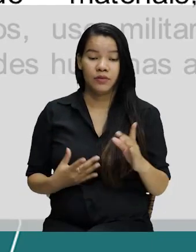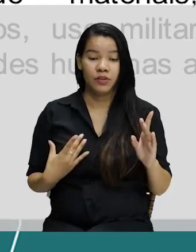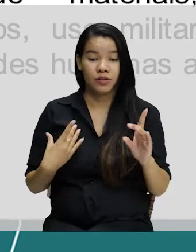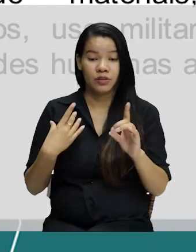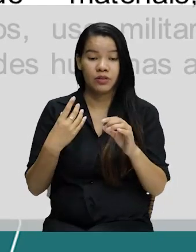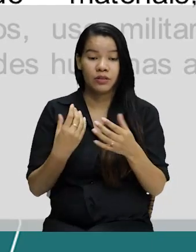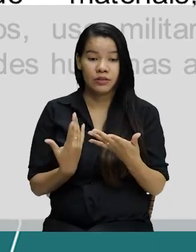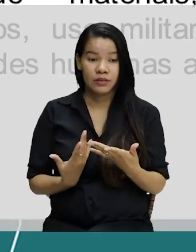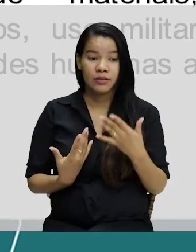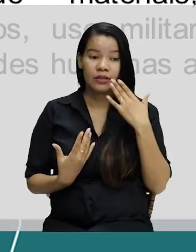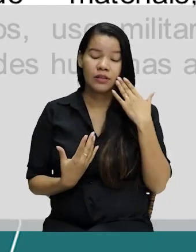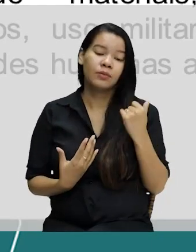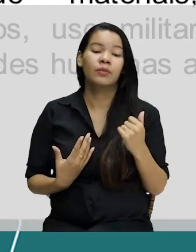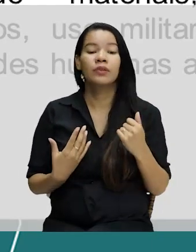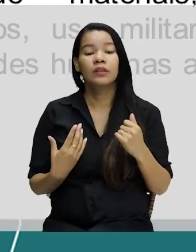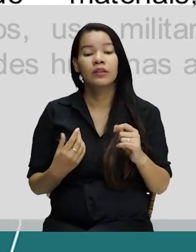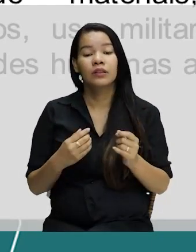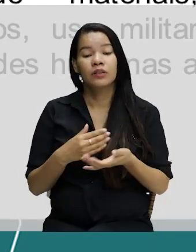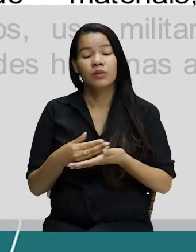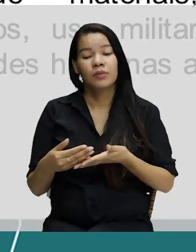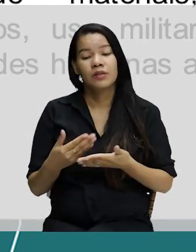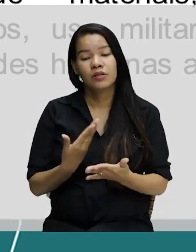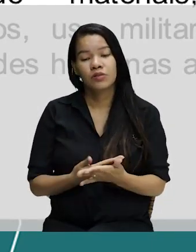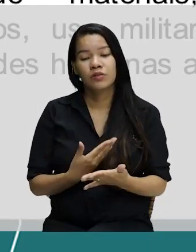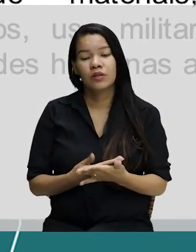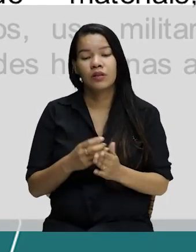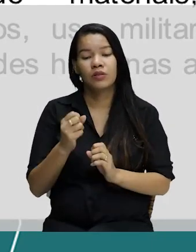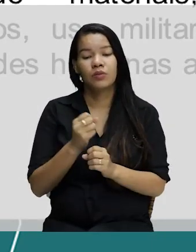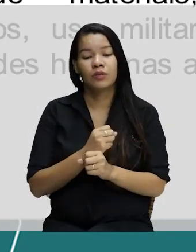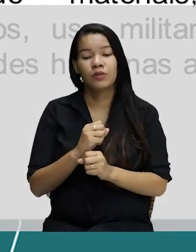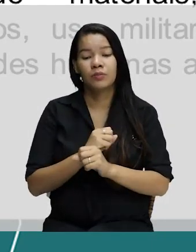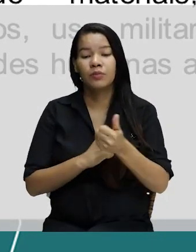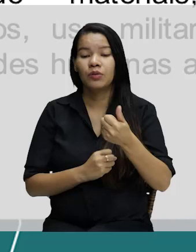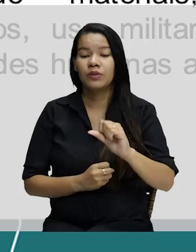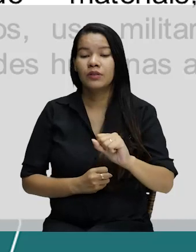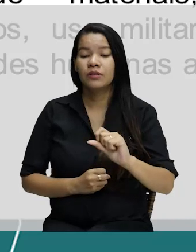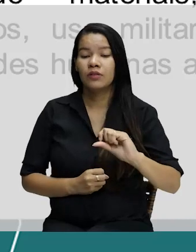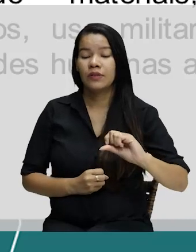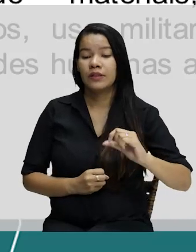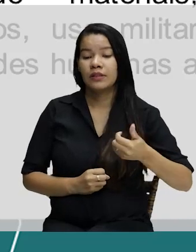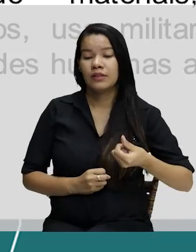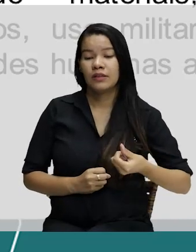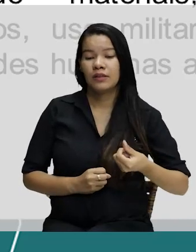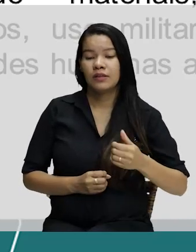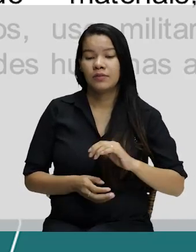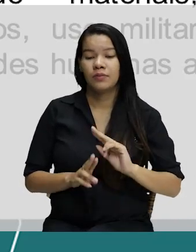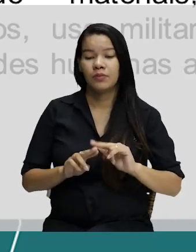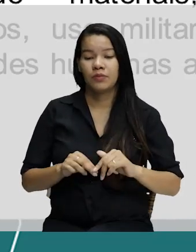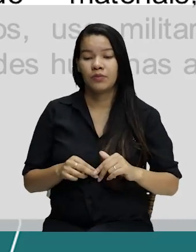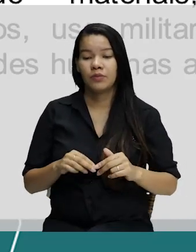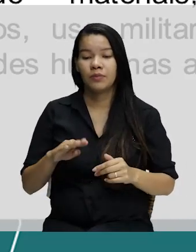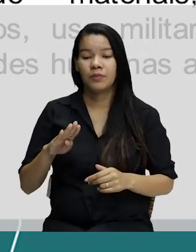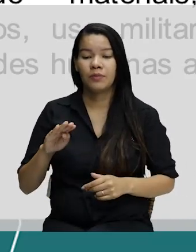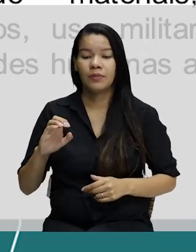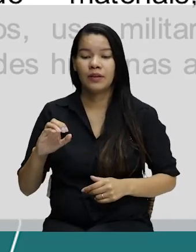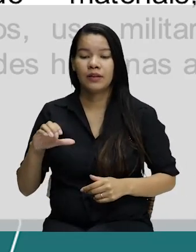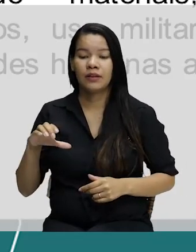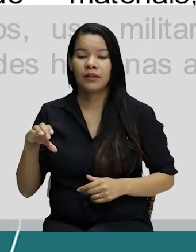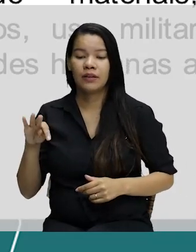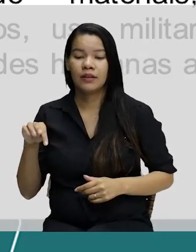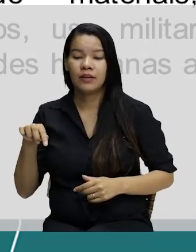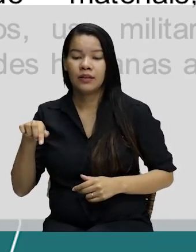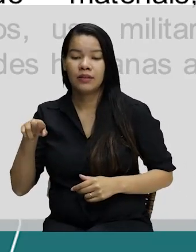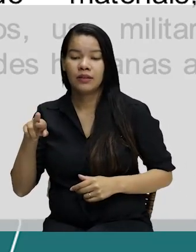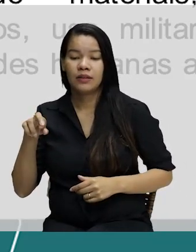descoberta em 1896 por Becquerel e desde então foram desenvolvidas tecnologias para o uso